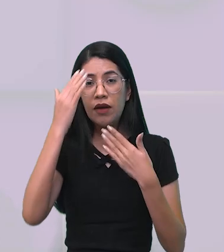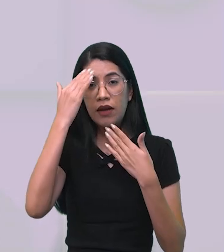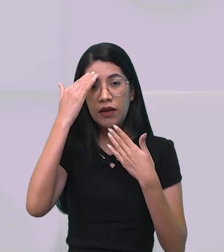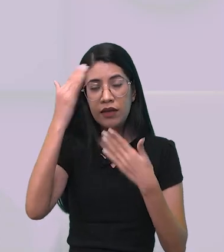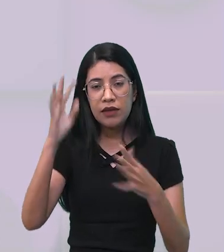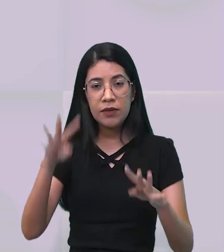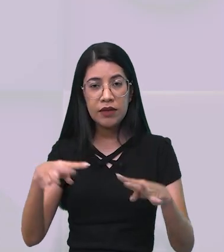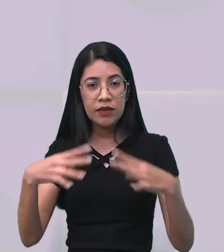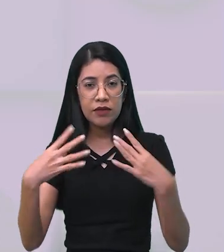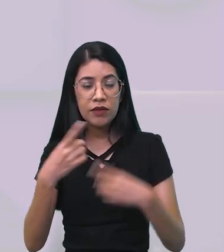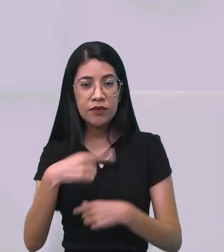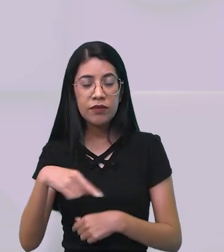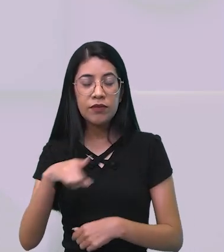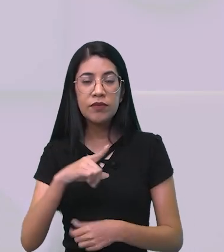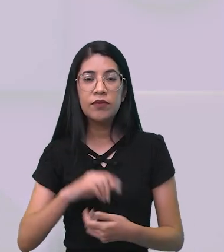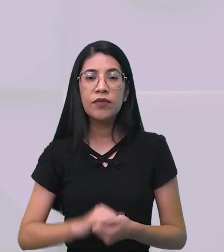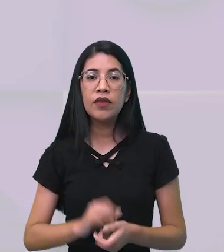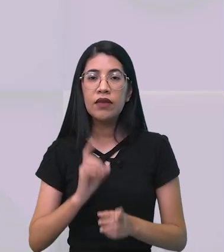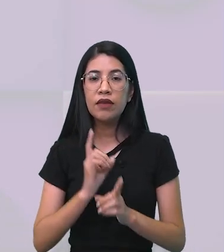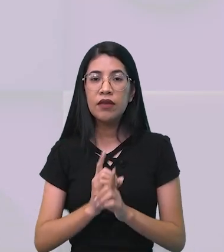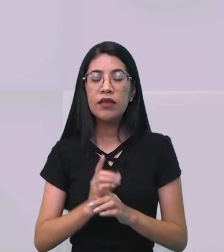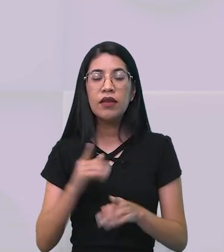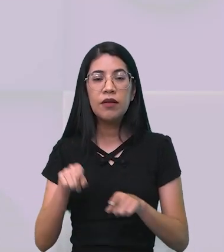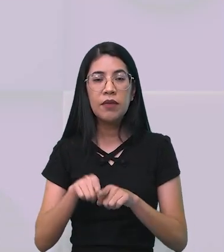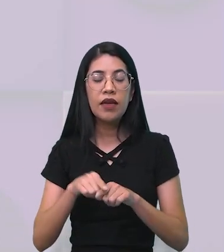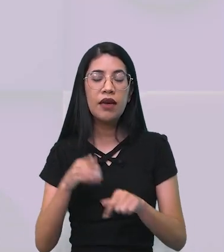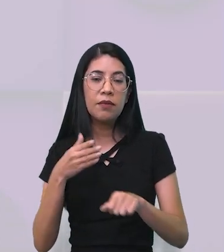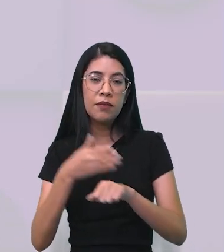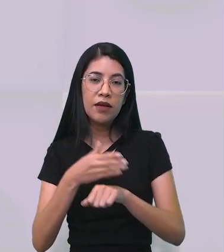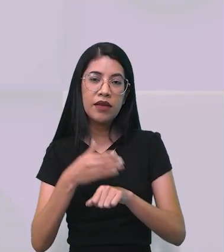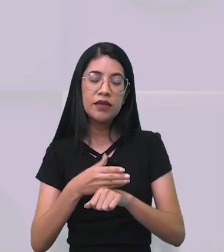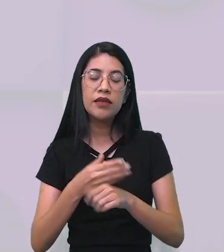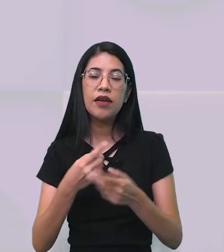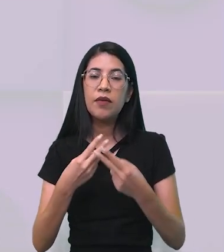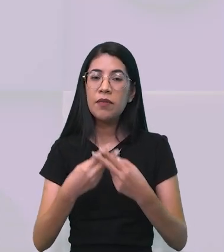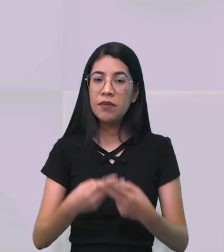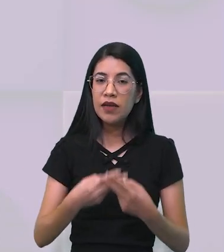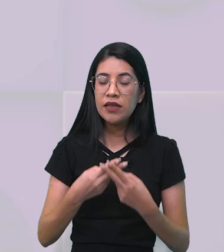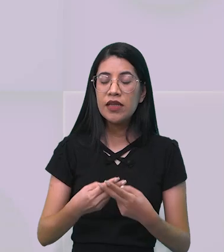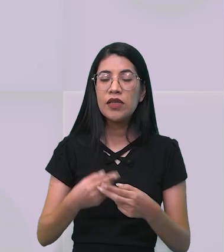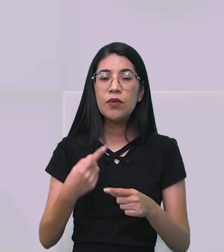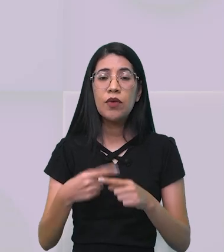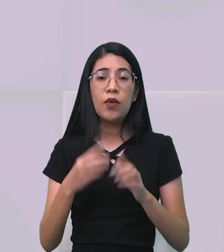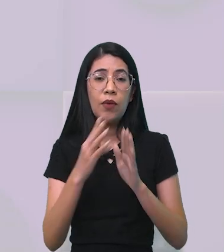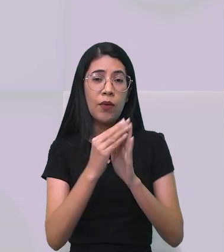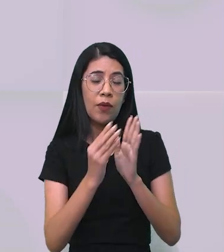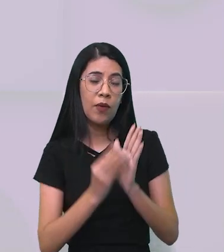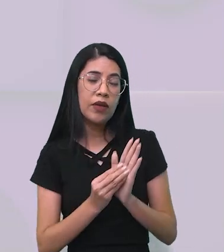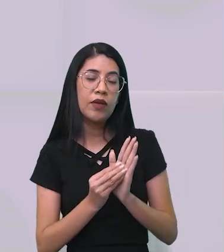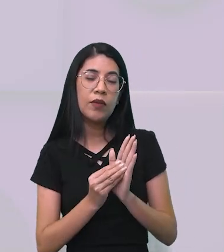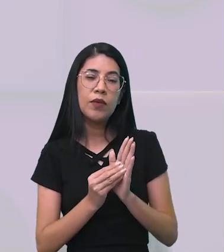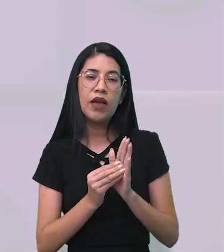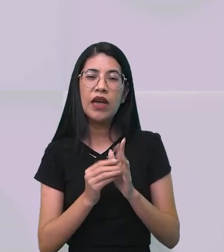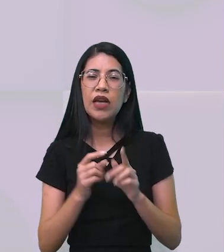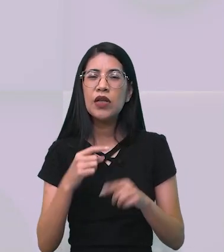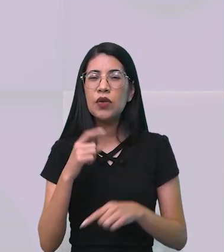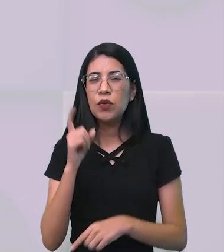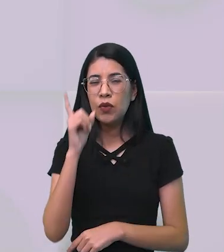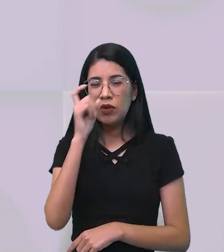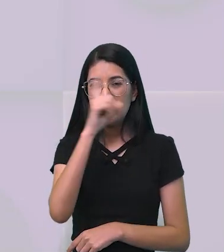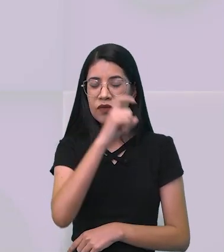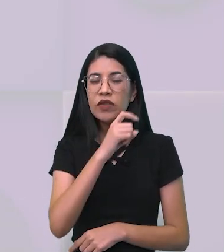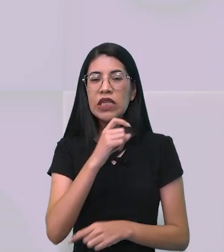a atenção de vocês e a participação e a paciência, porque esse conteúdo, às vezes, deixa muitas dúvidas,